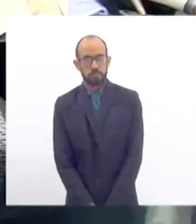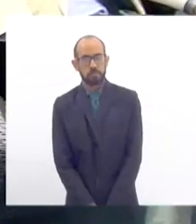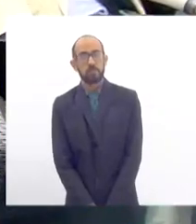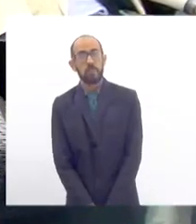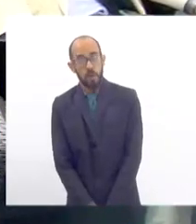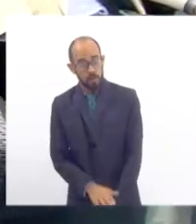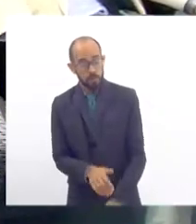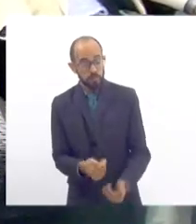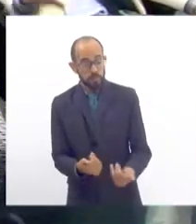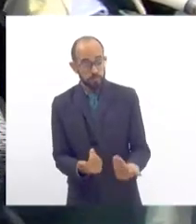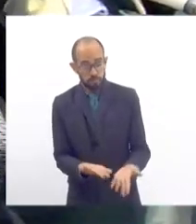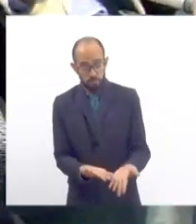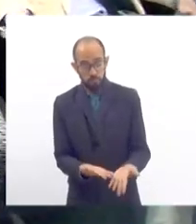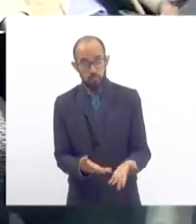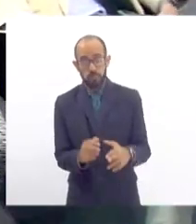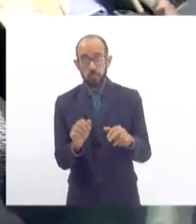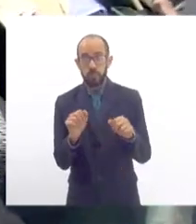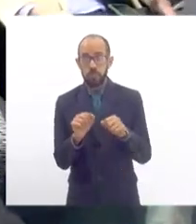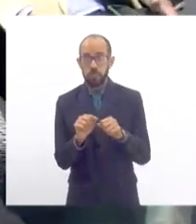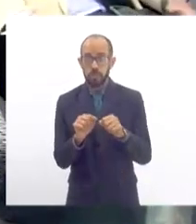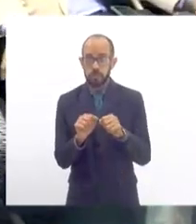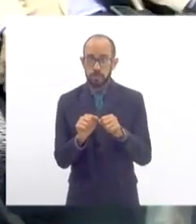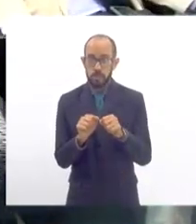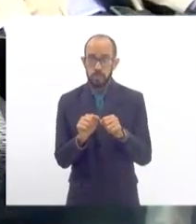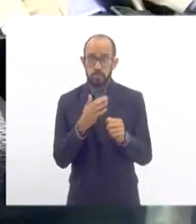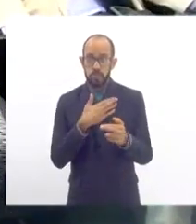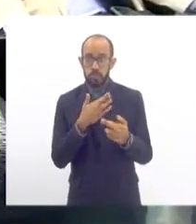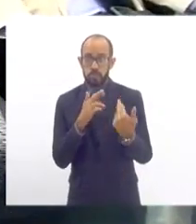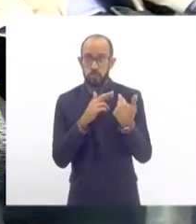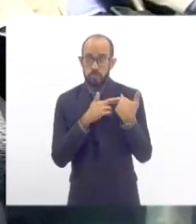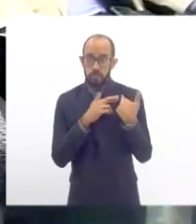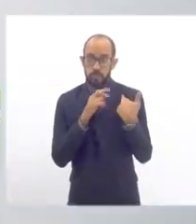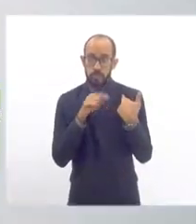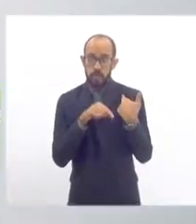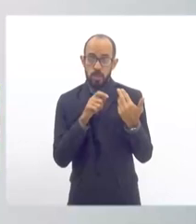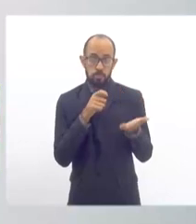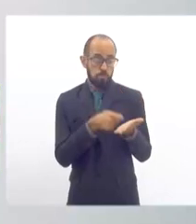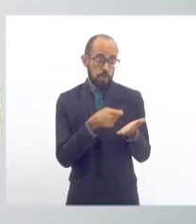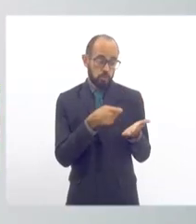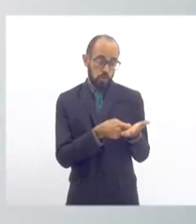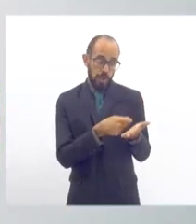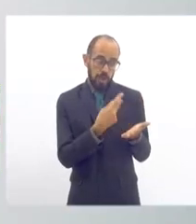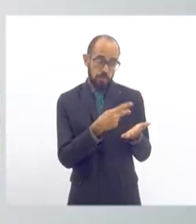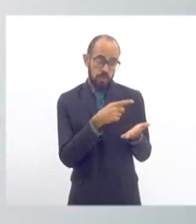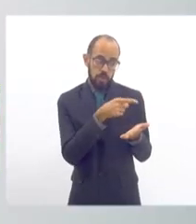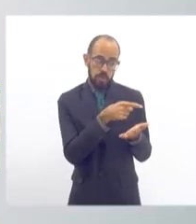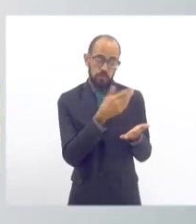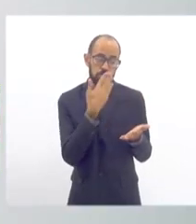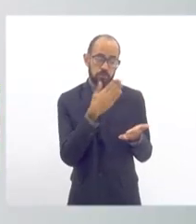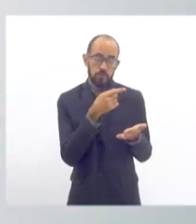vou fazer a minha parte, que cabe pressioná-lo de boa, né? Vou usar